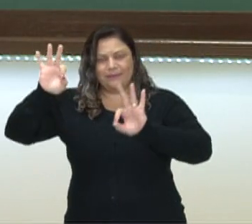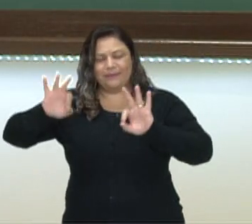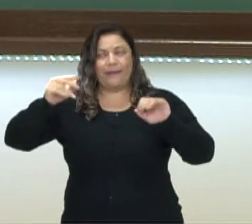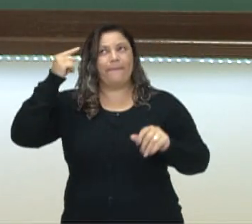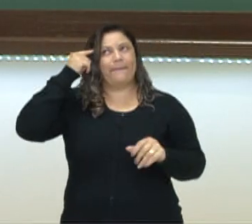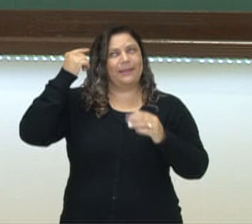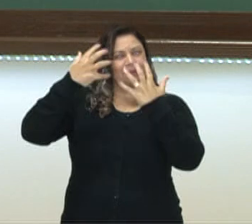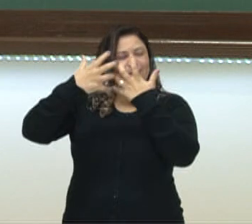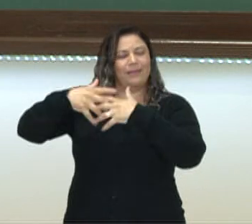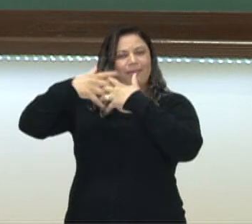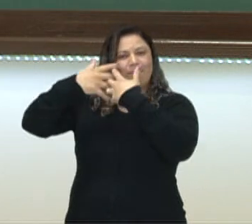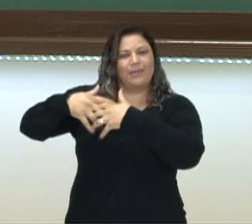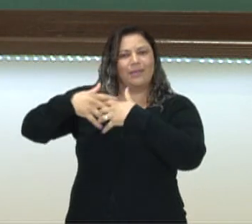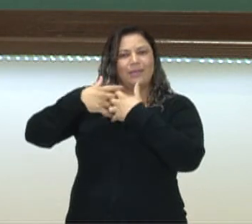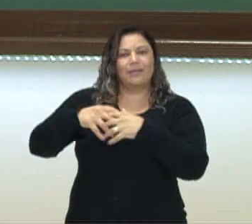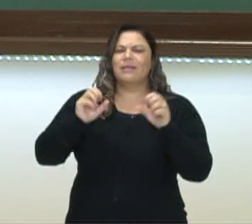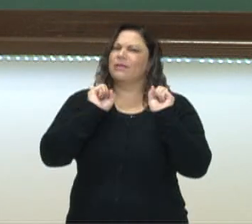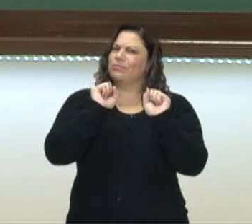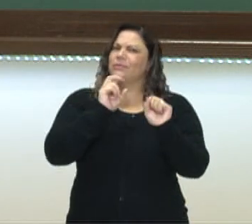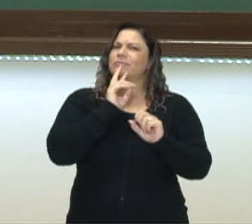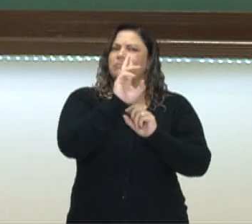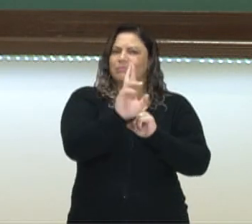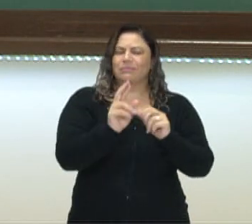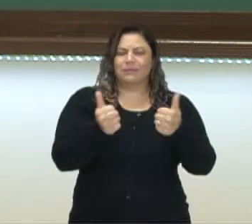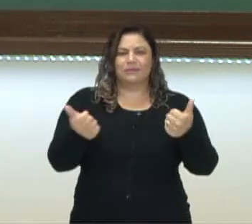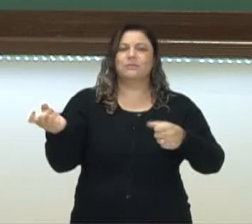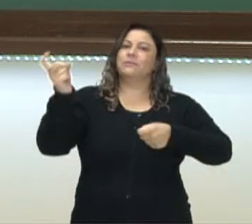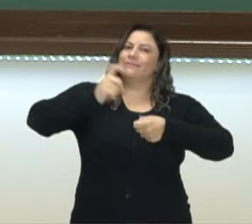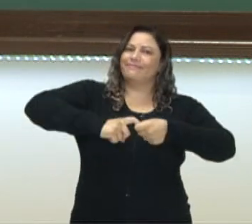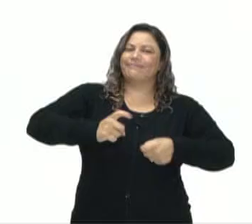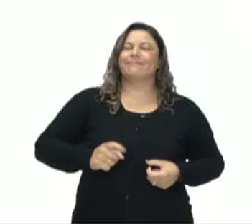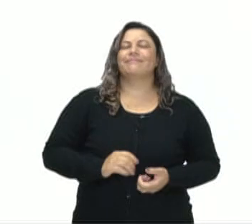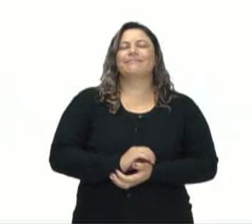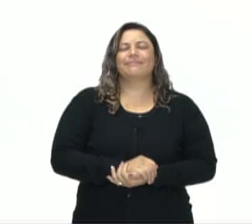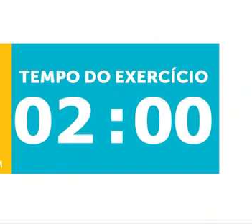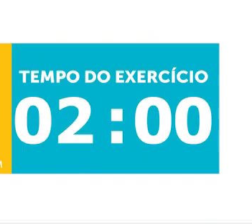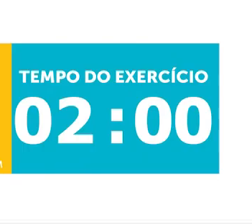pensamento de vocês, para que vocês possam responder. E a gente já volta.